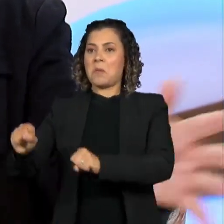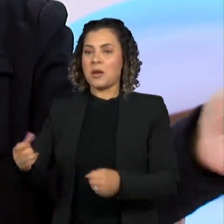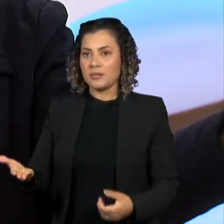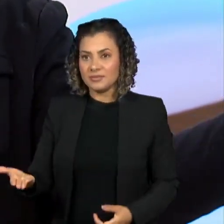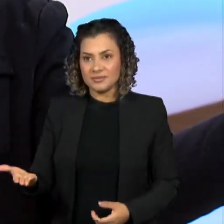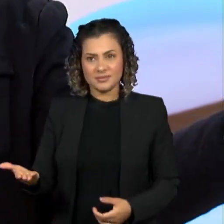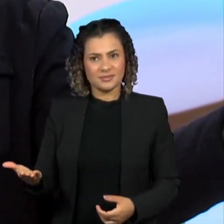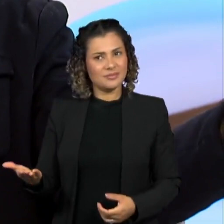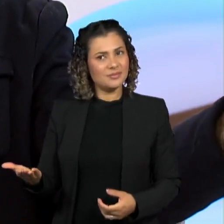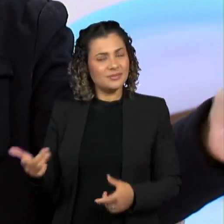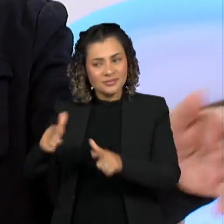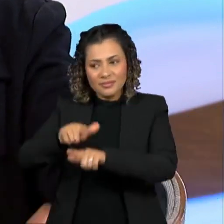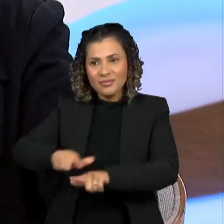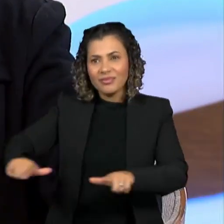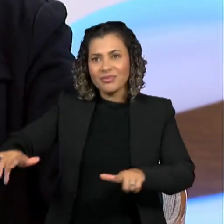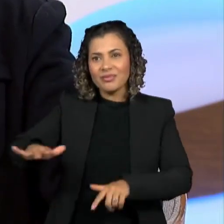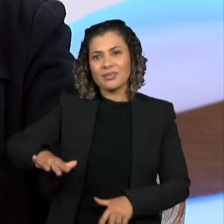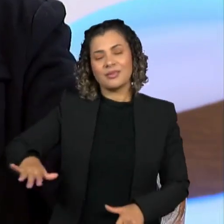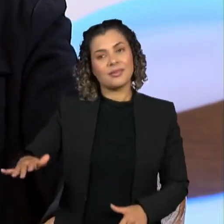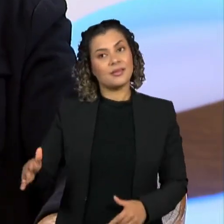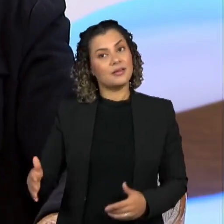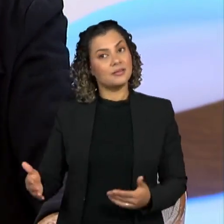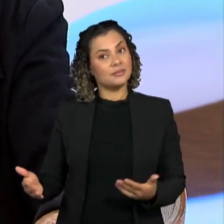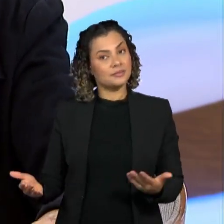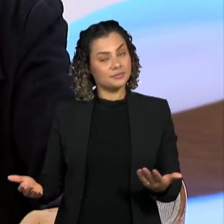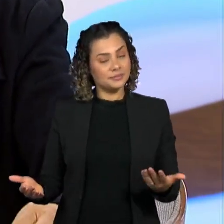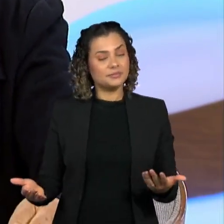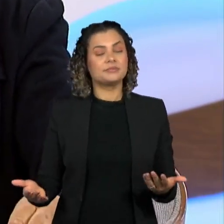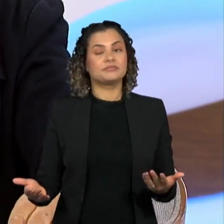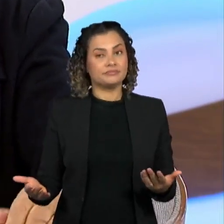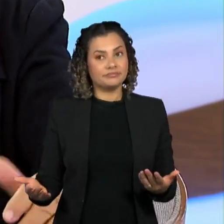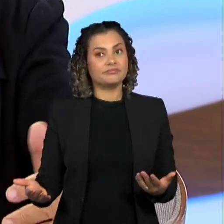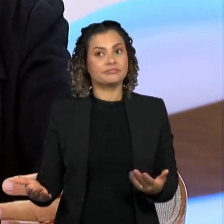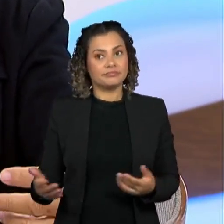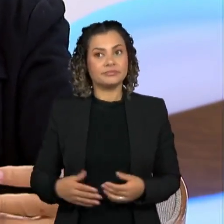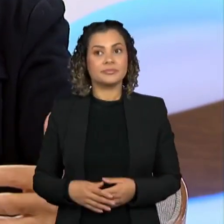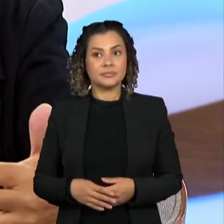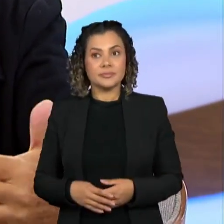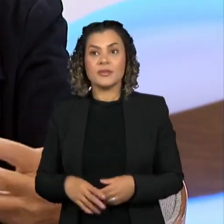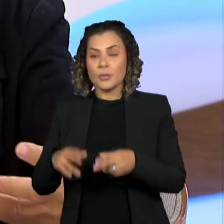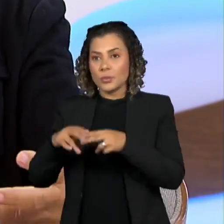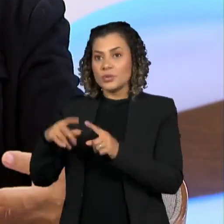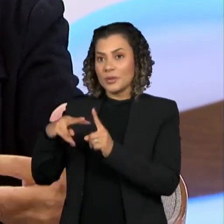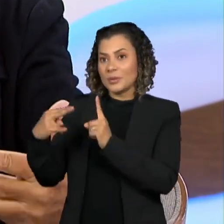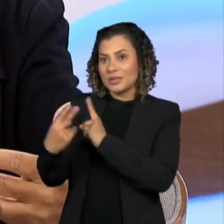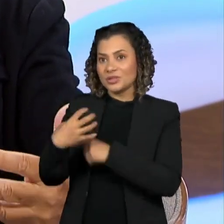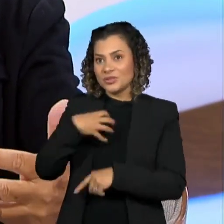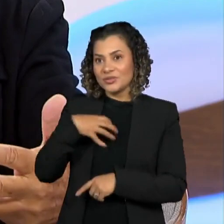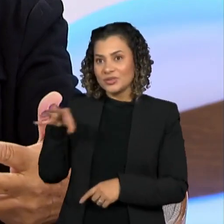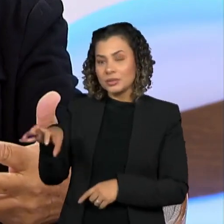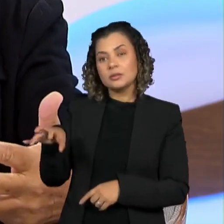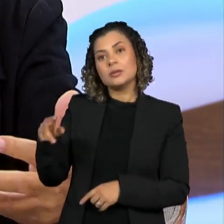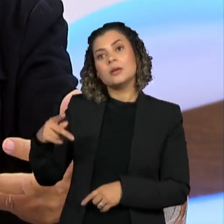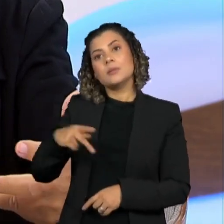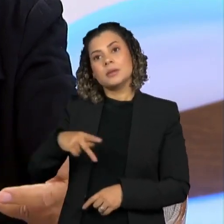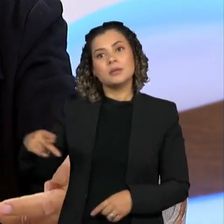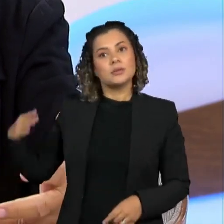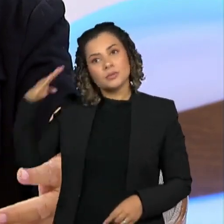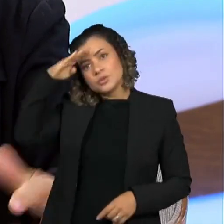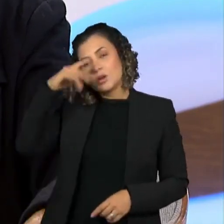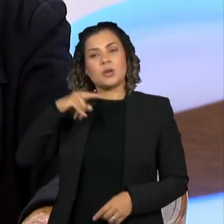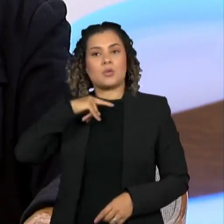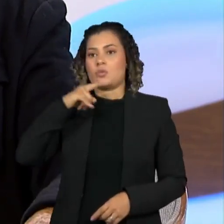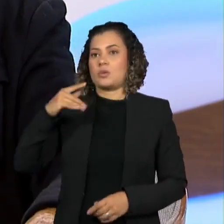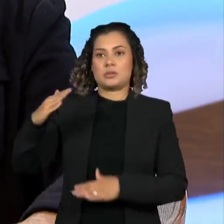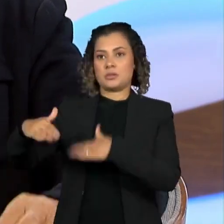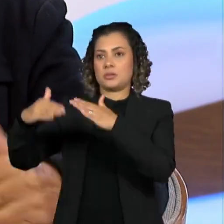Rincão onde não havia nada então é Essa visão o bolsonaro não conseguiu